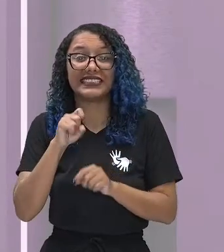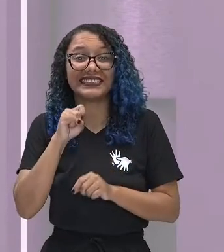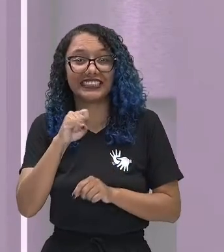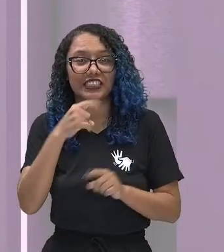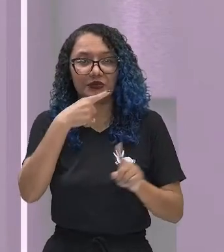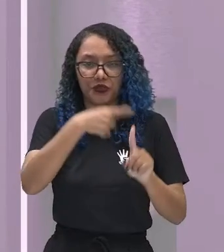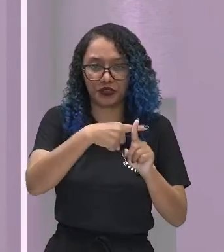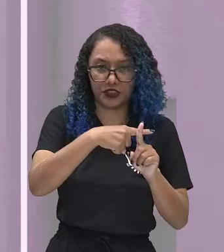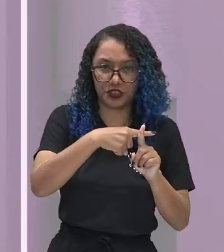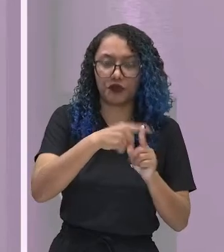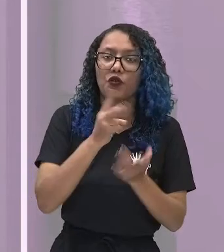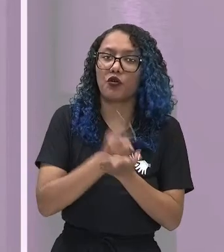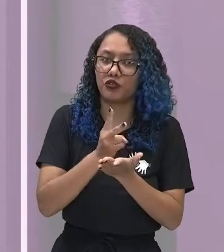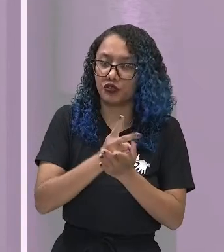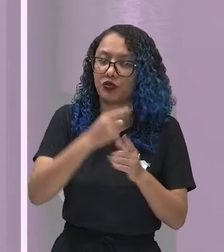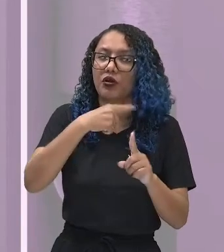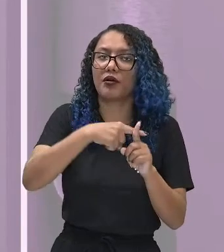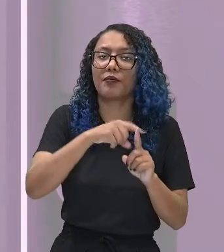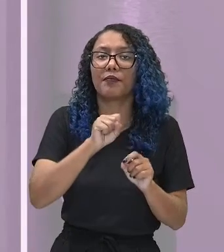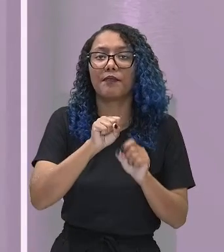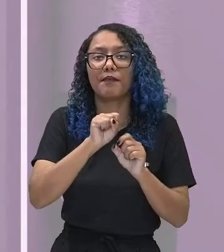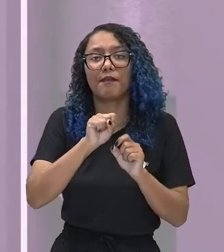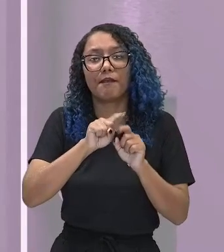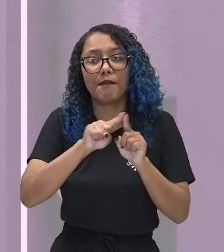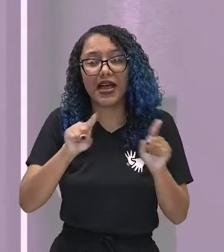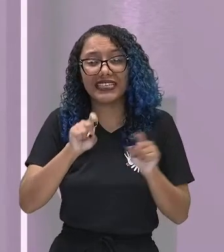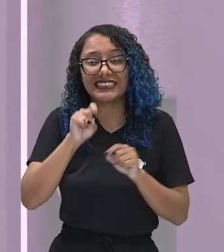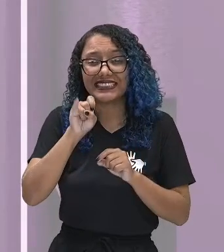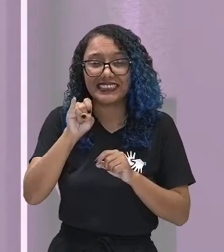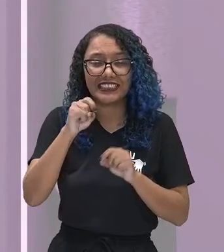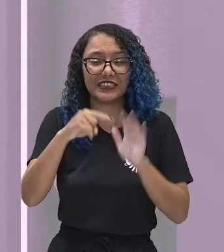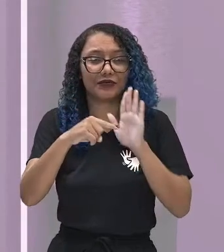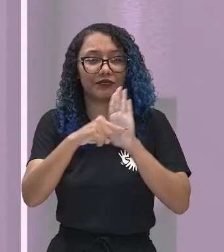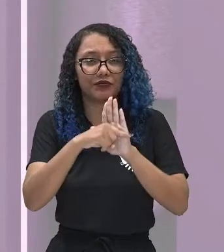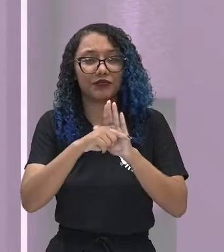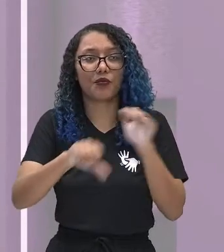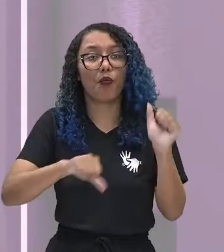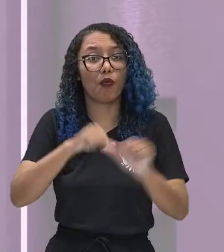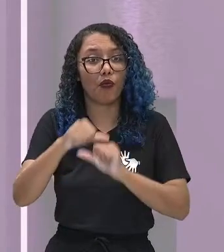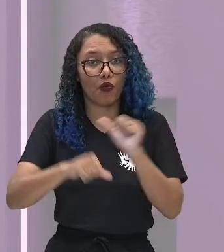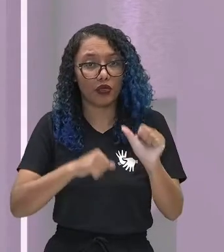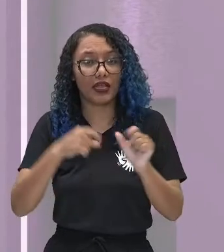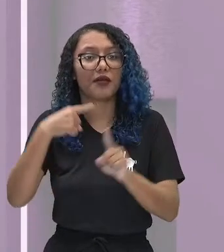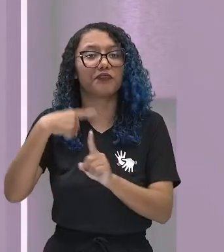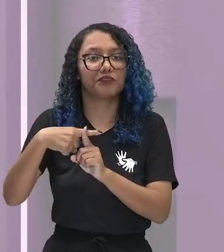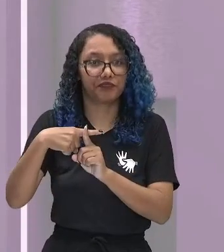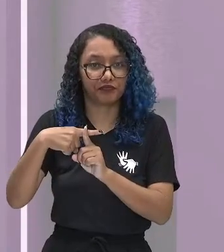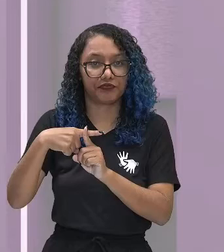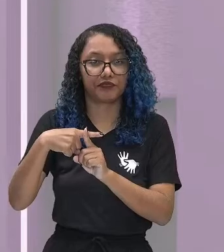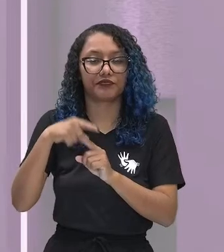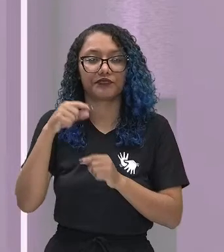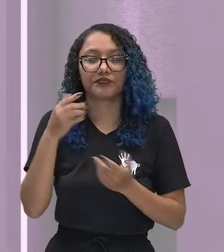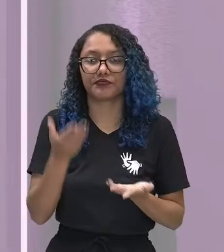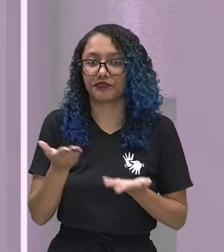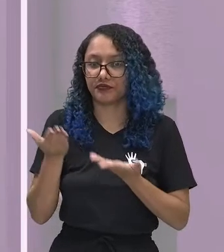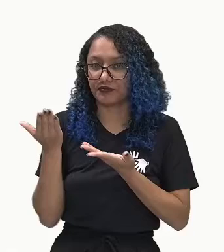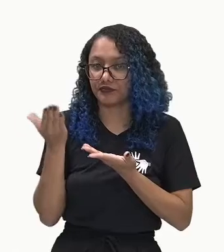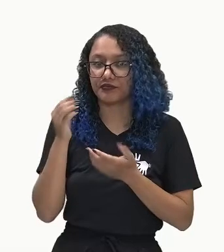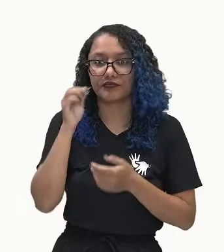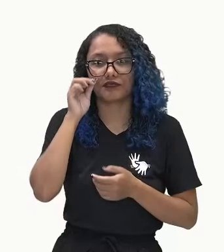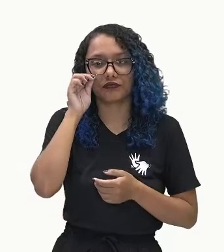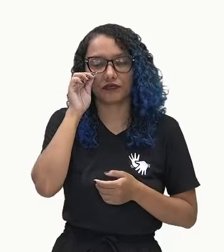sendo positivo. Se o valor é negativo, ele se transformará em positivo. Vamos voltar aqui para a tela,